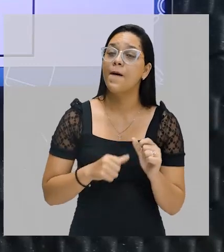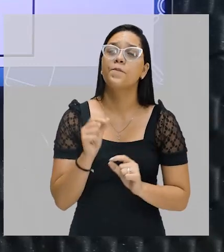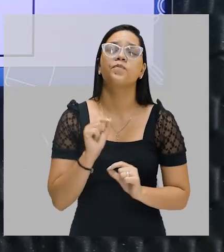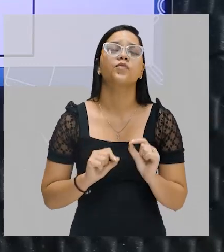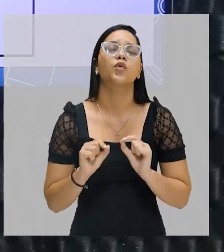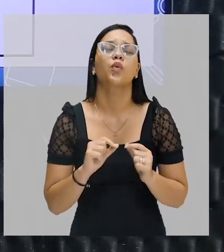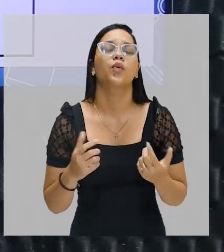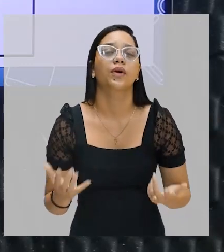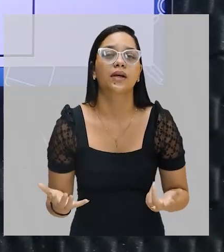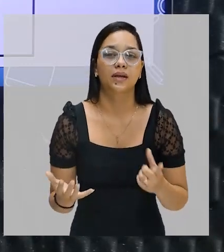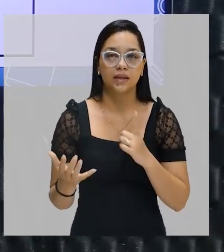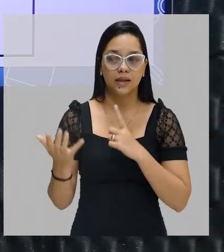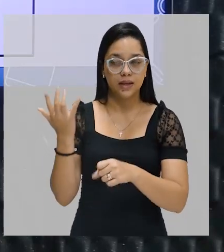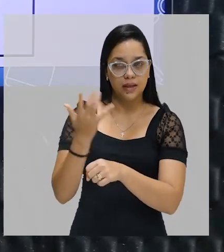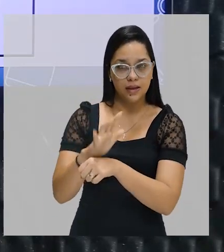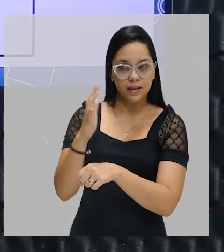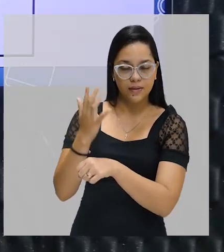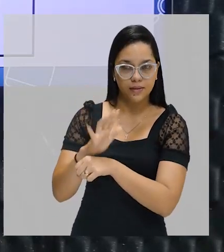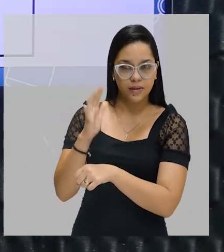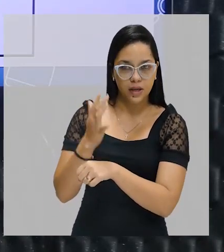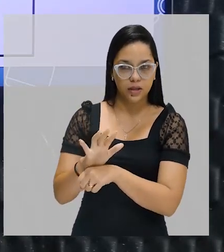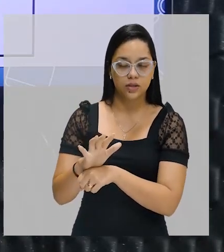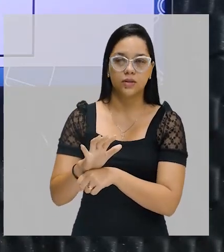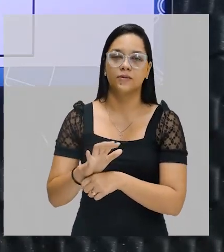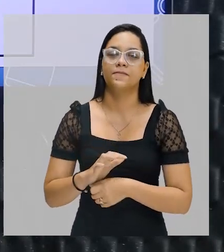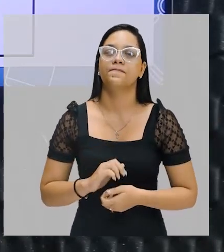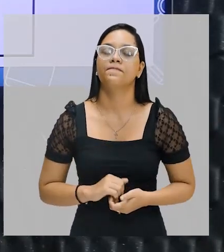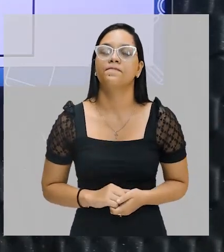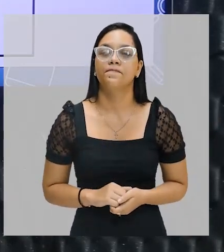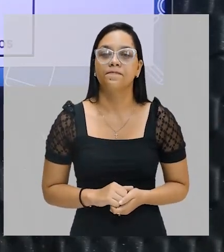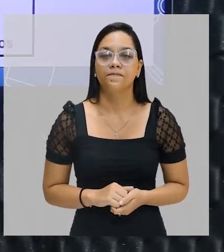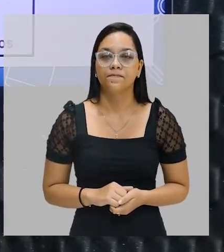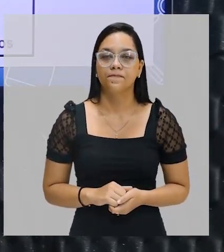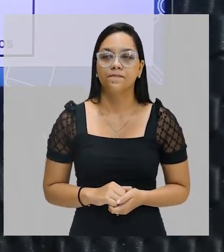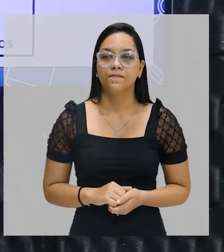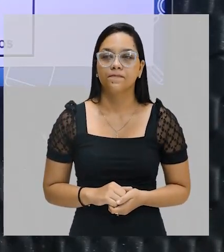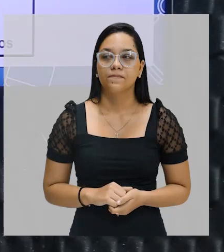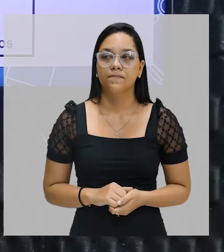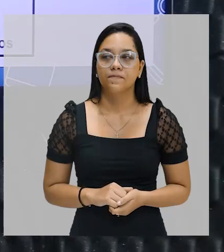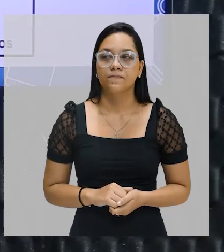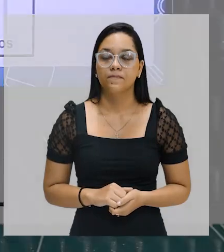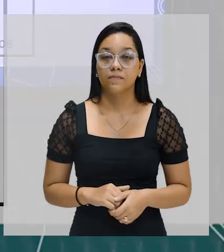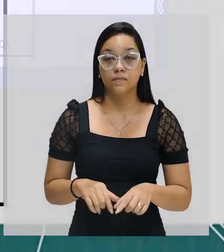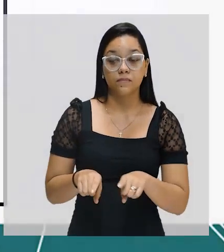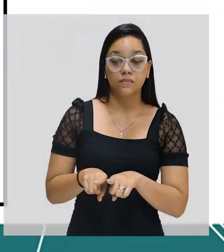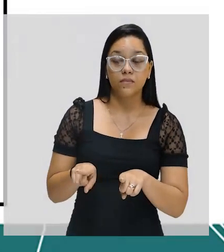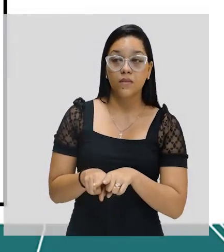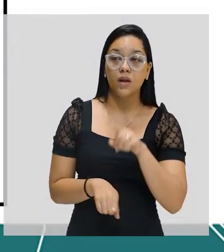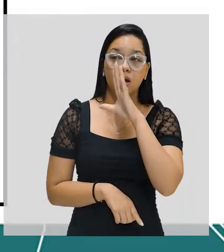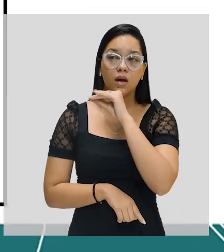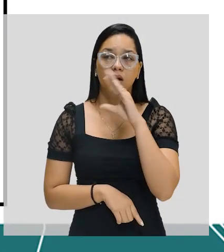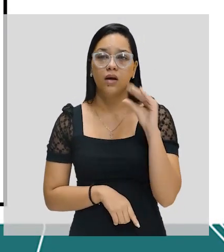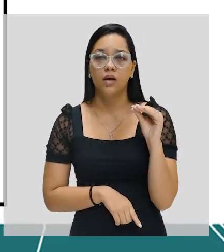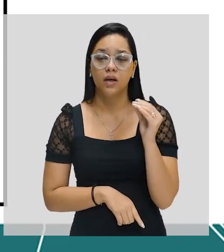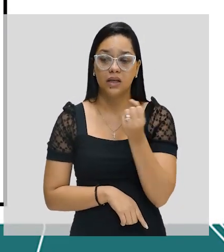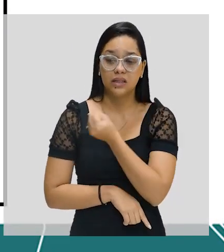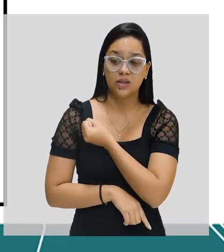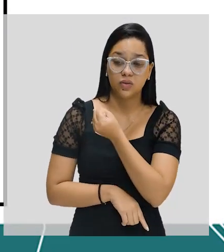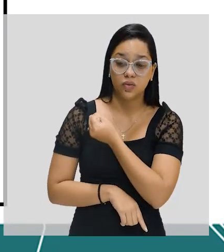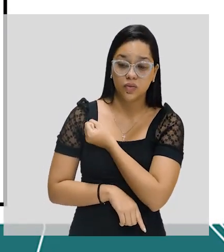de quê? Da prática de exercícios físicos. Os adolescentes, esse número é